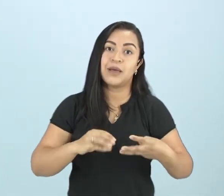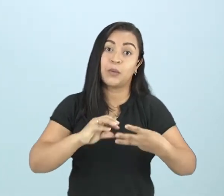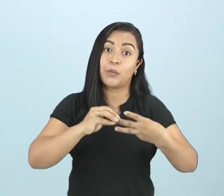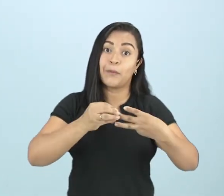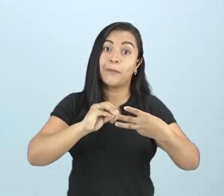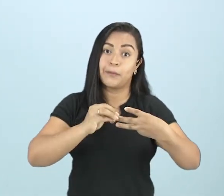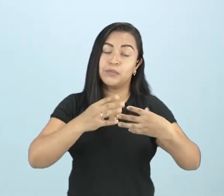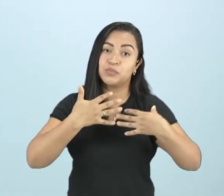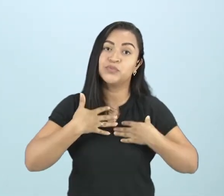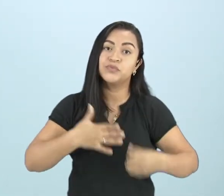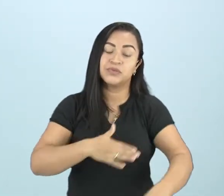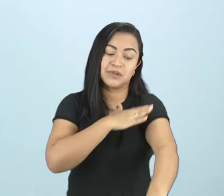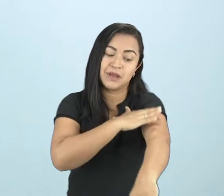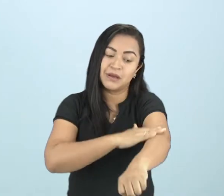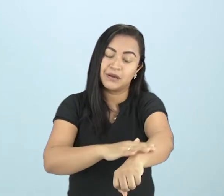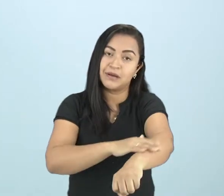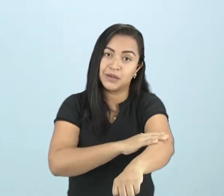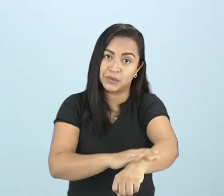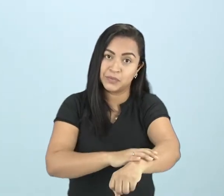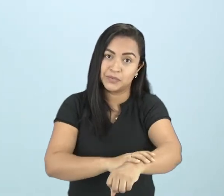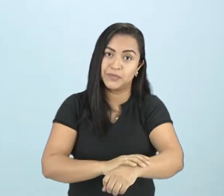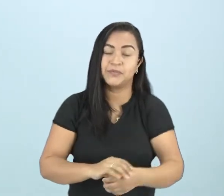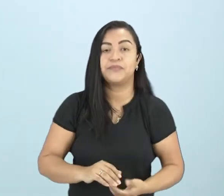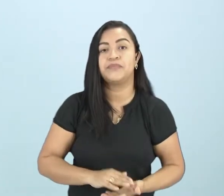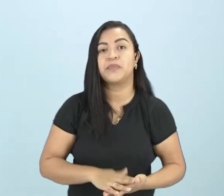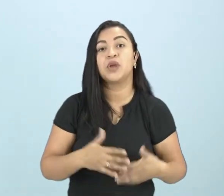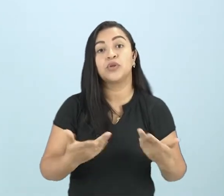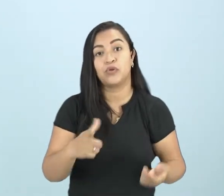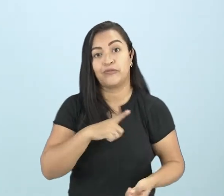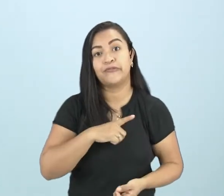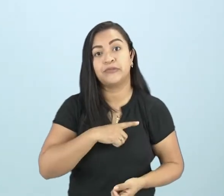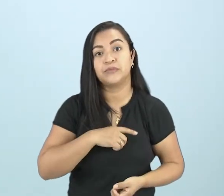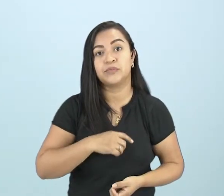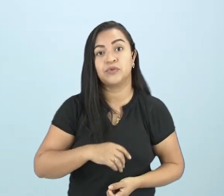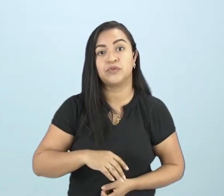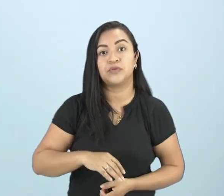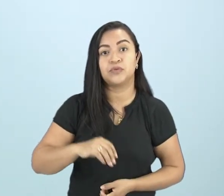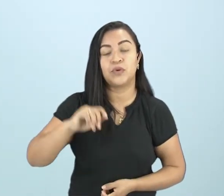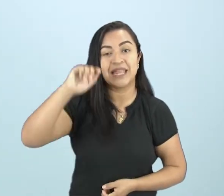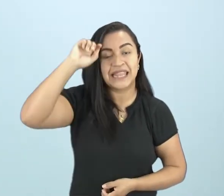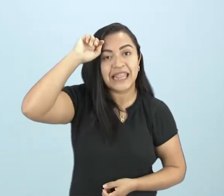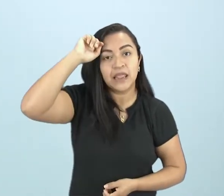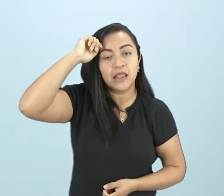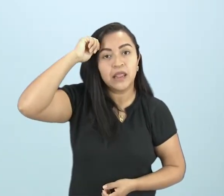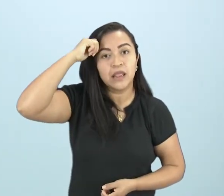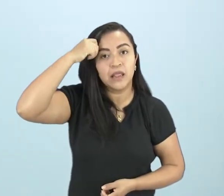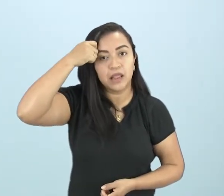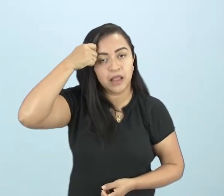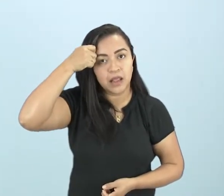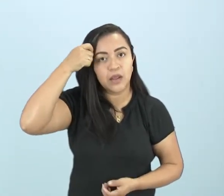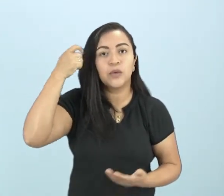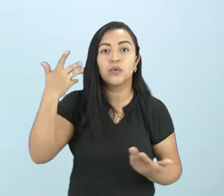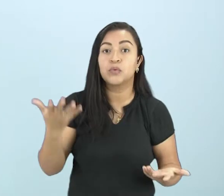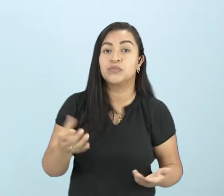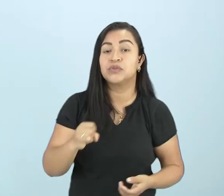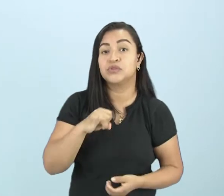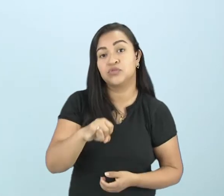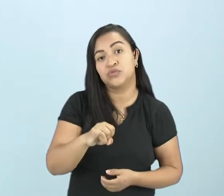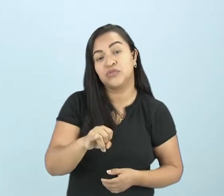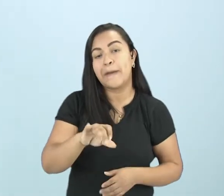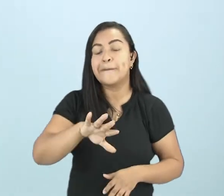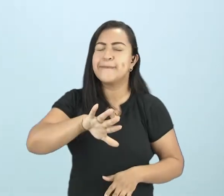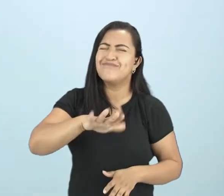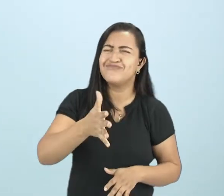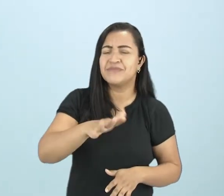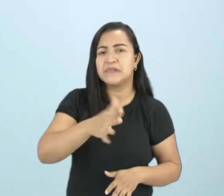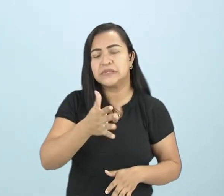melanina, do pigmento, eu vou ter um indivíduo negro. Se eu tiver um indivíduo com média